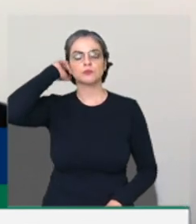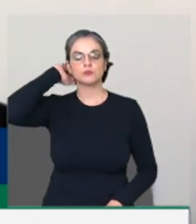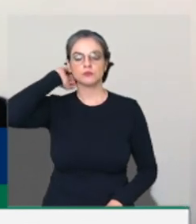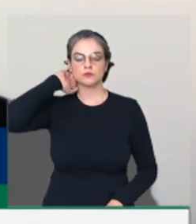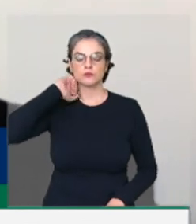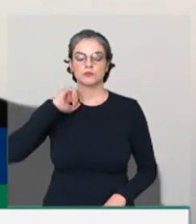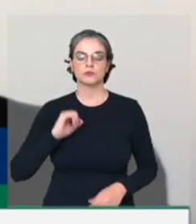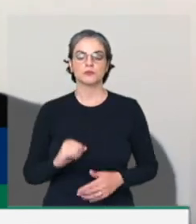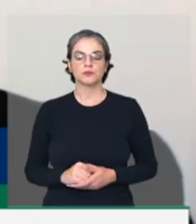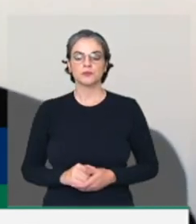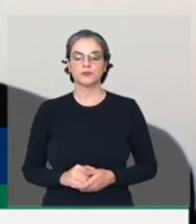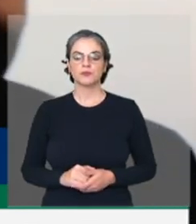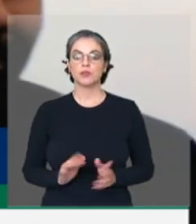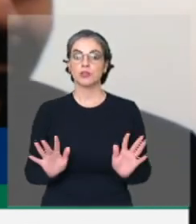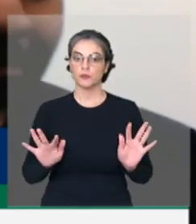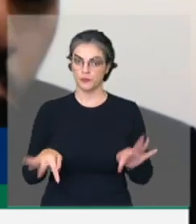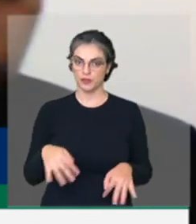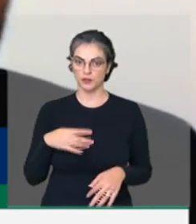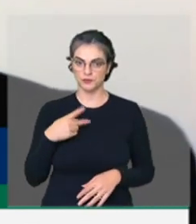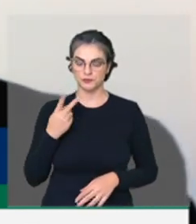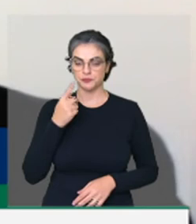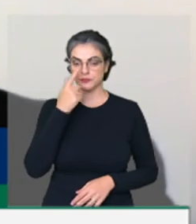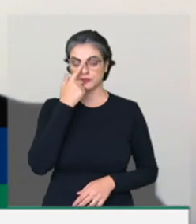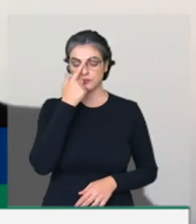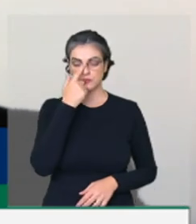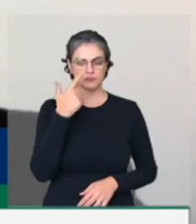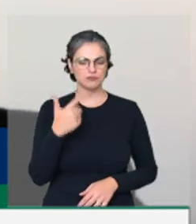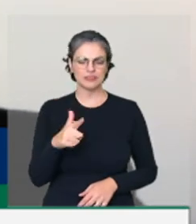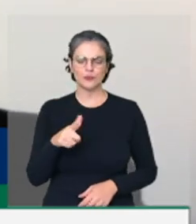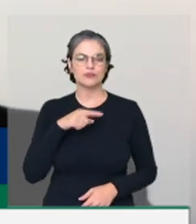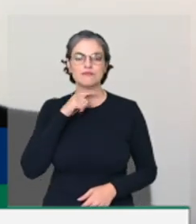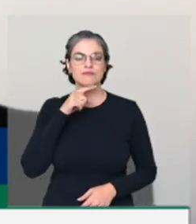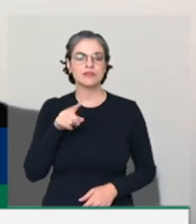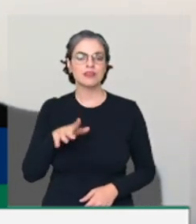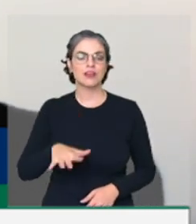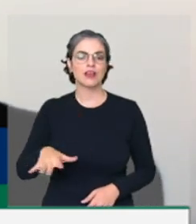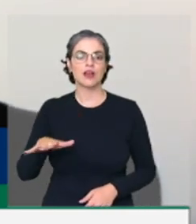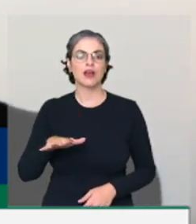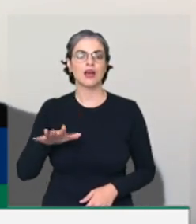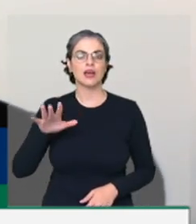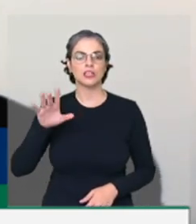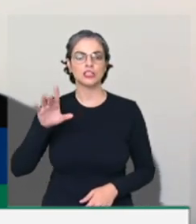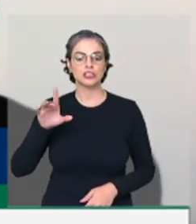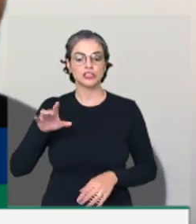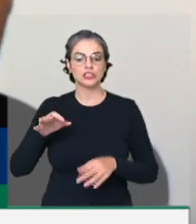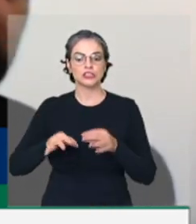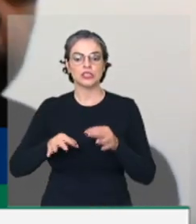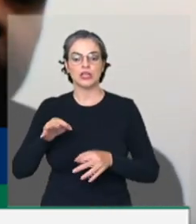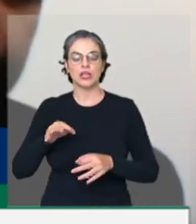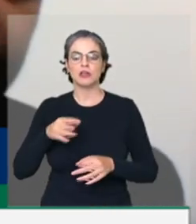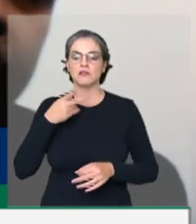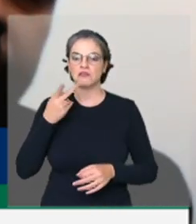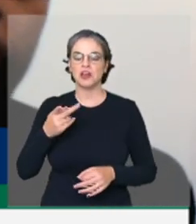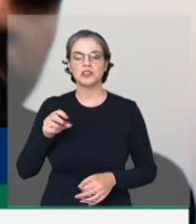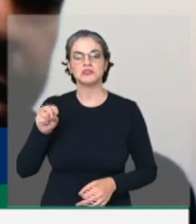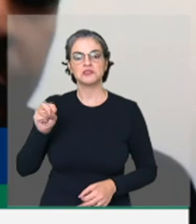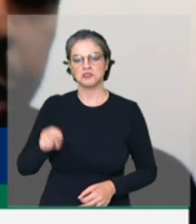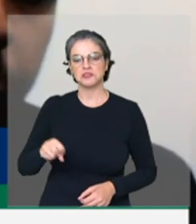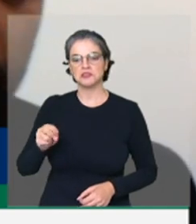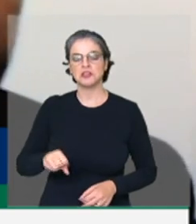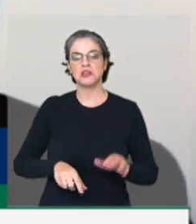há, frise-se, nenhum doutrinador do direito pátrio que advogue pela tese que os crimes tipificados na